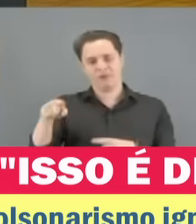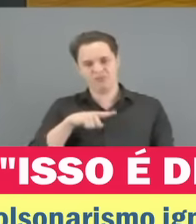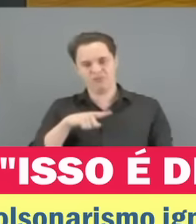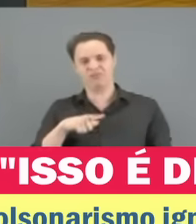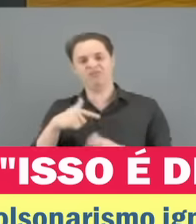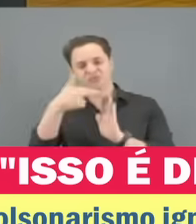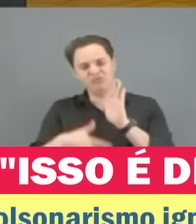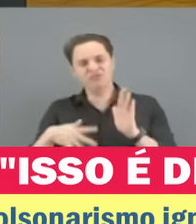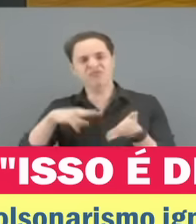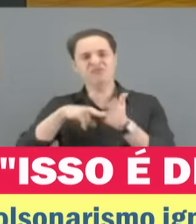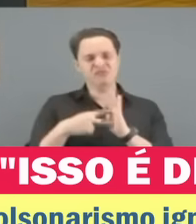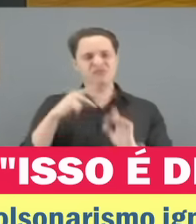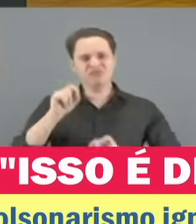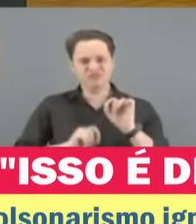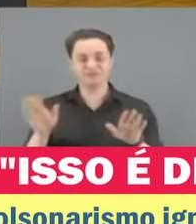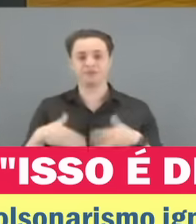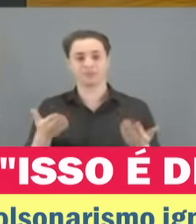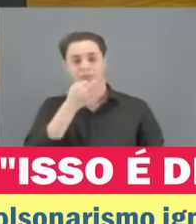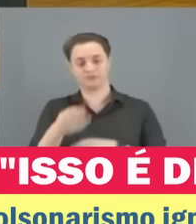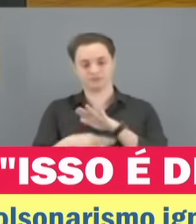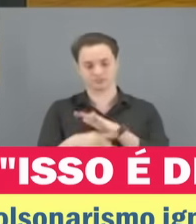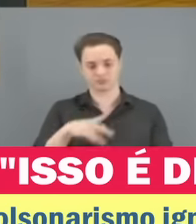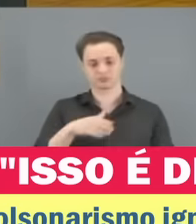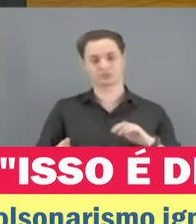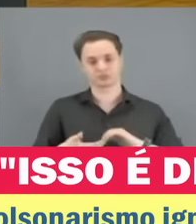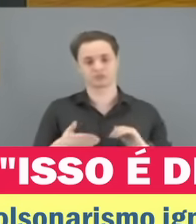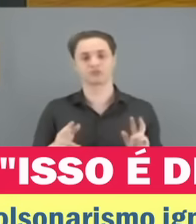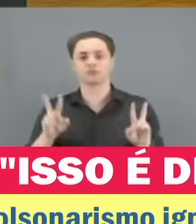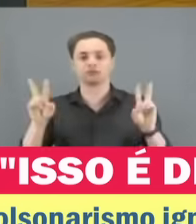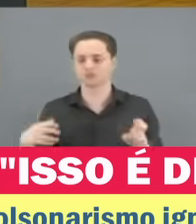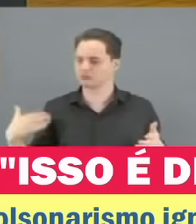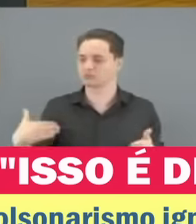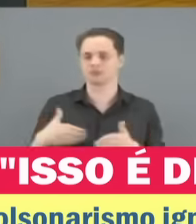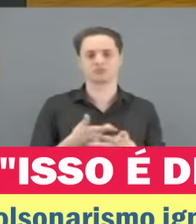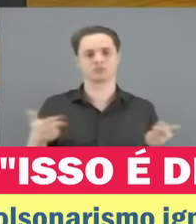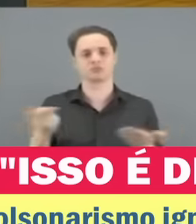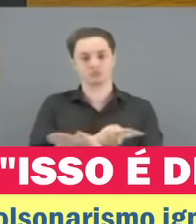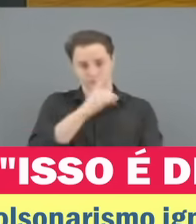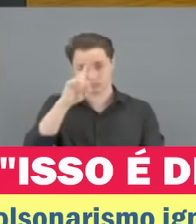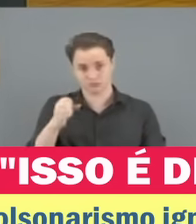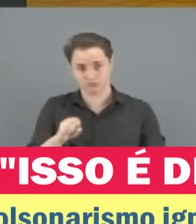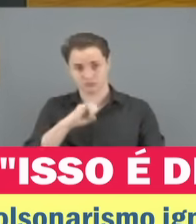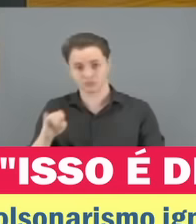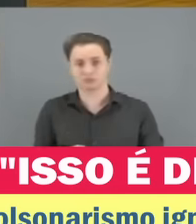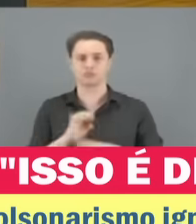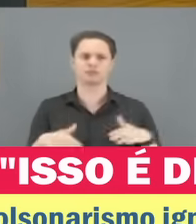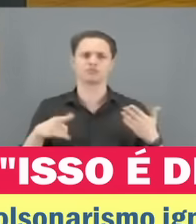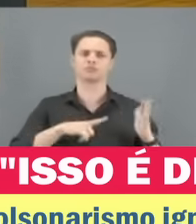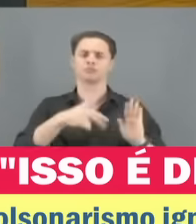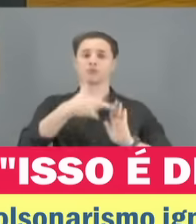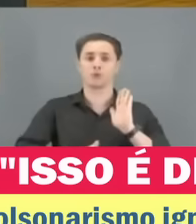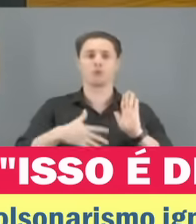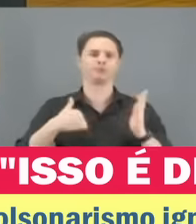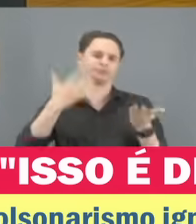vai significar qual a opinião do Congresso Nacional sobre o processo que ocorreu no Brasil no dia 8 de janeiro. E o relatório,